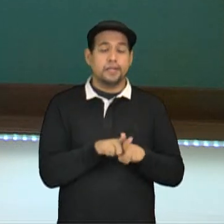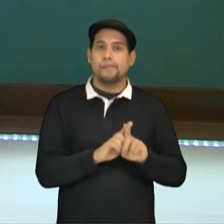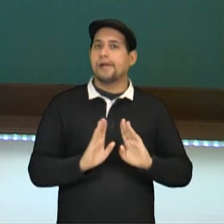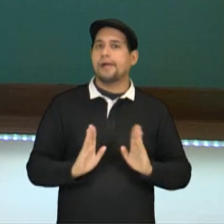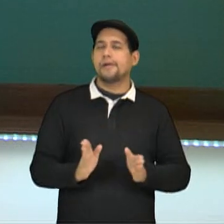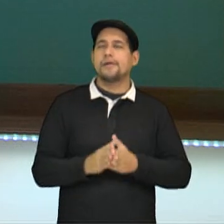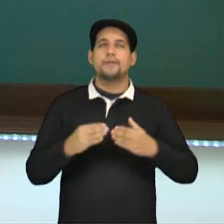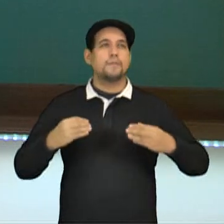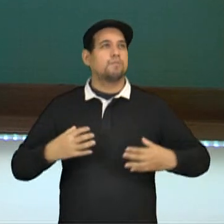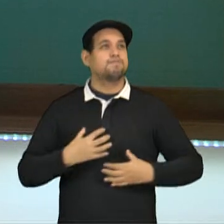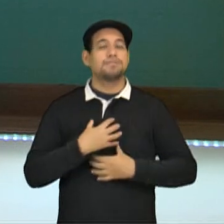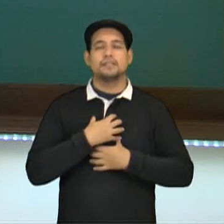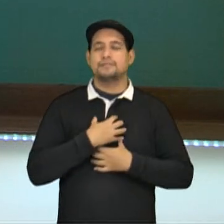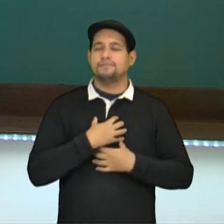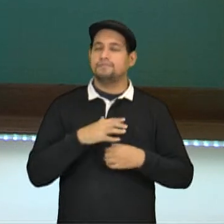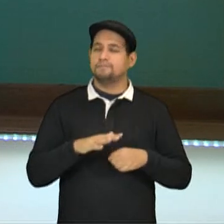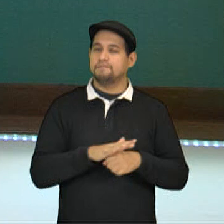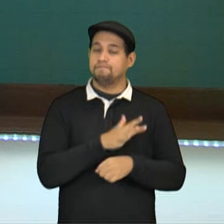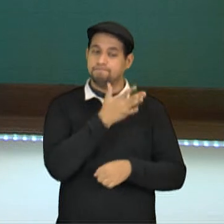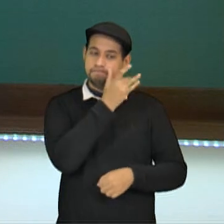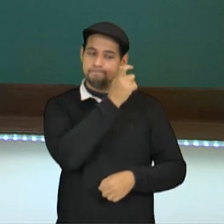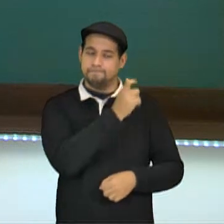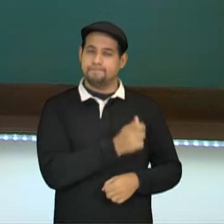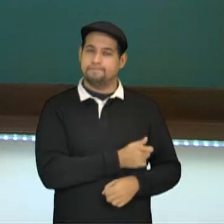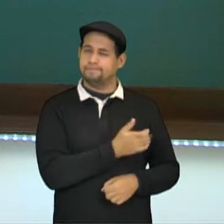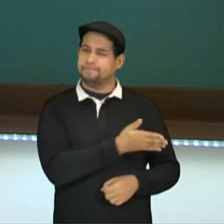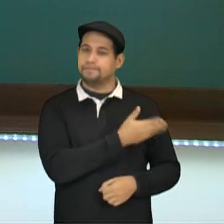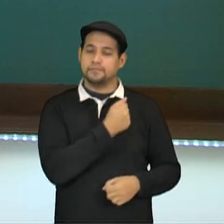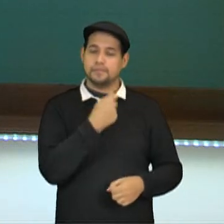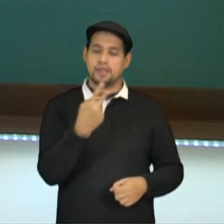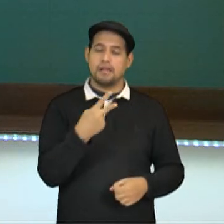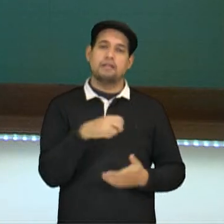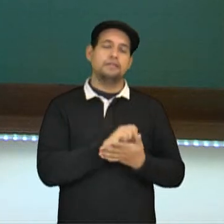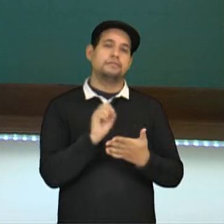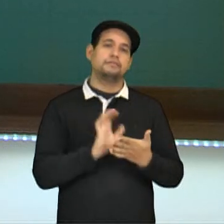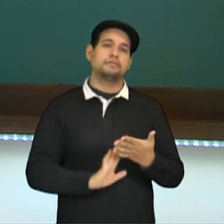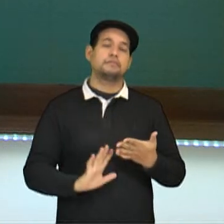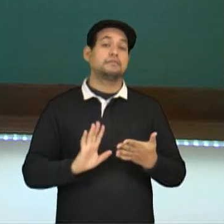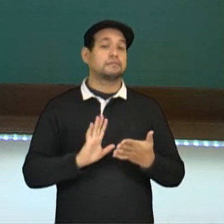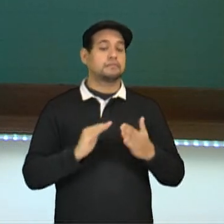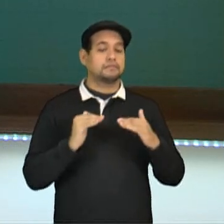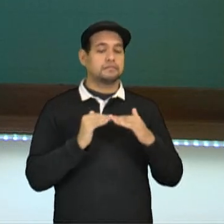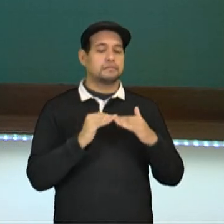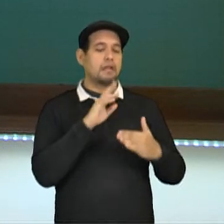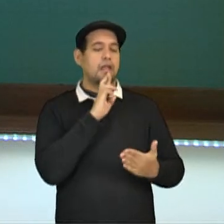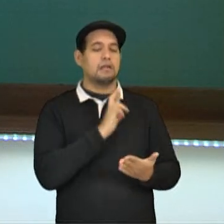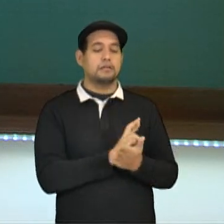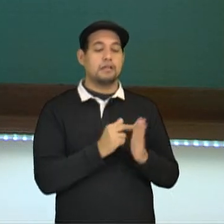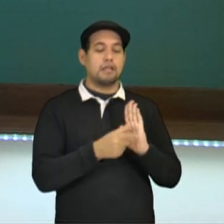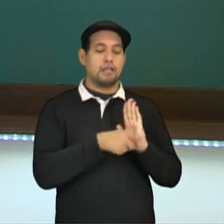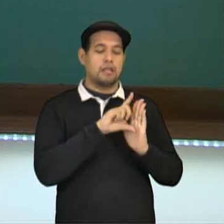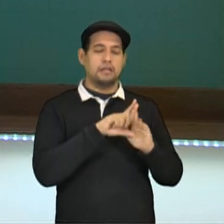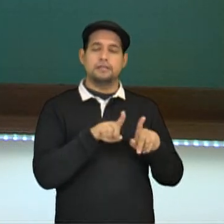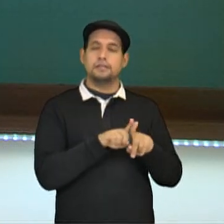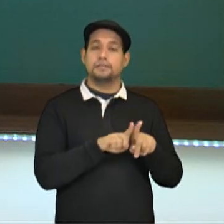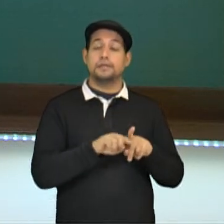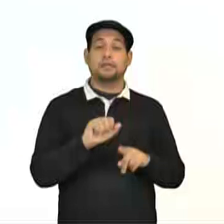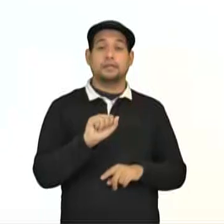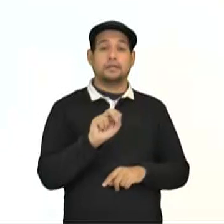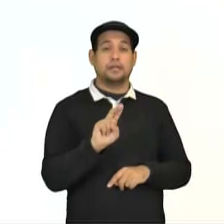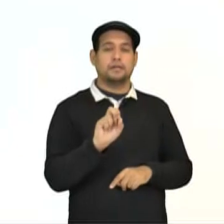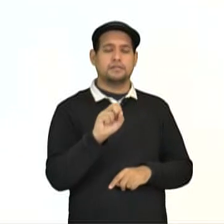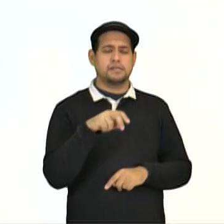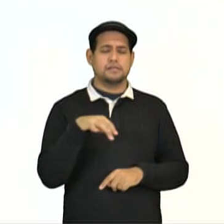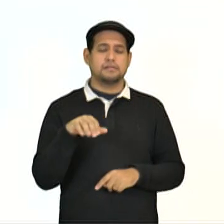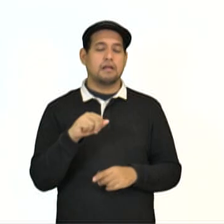fica repleto dele mesmo. Vamos lá para a próxima atividade? De acordo com a resposta anterior, a ausência